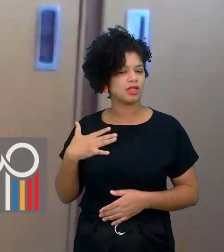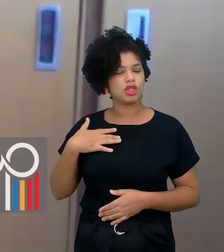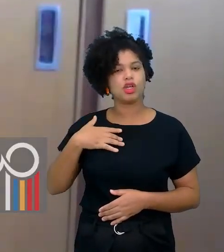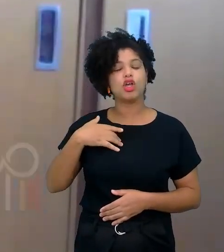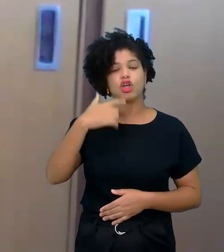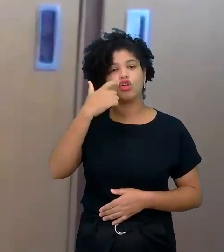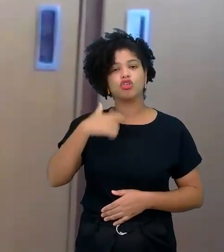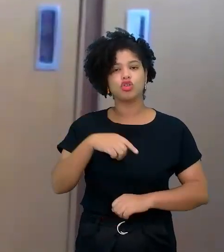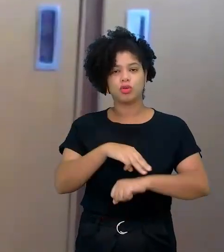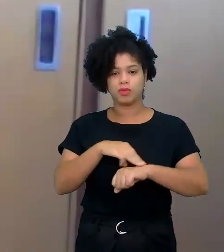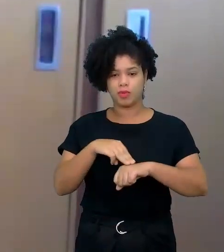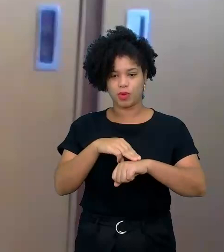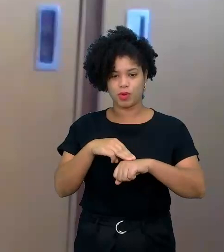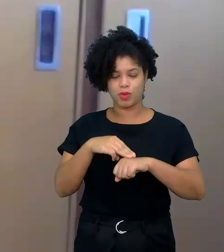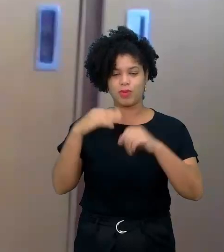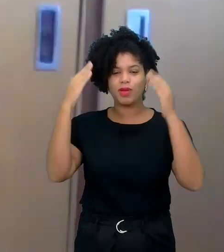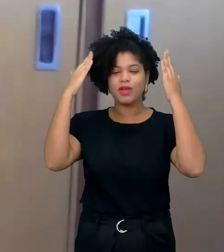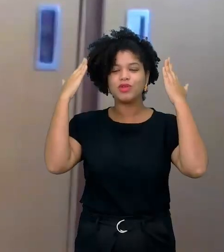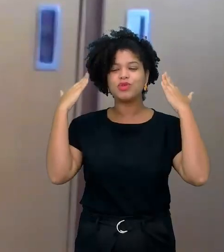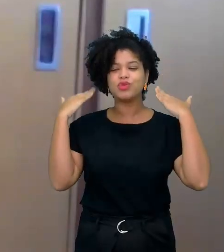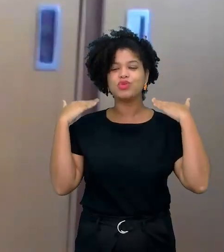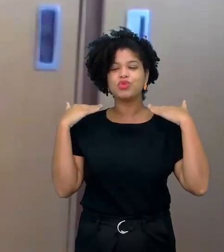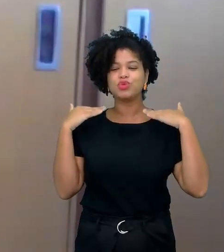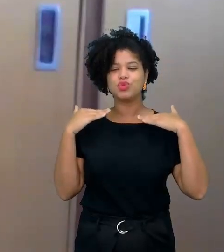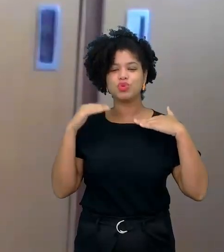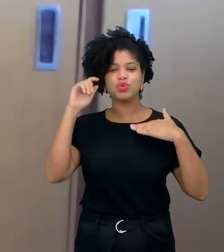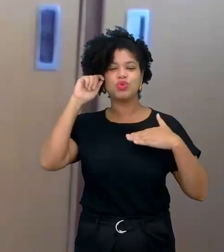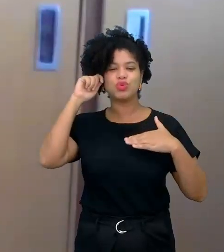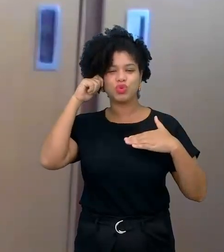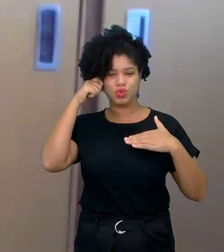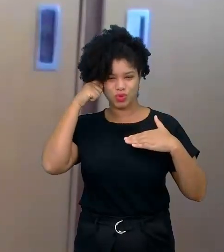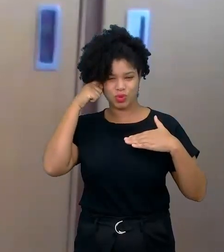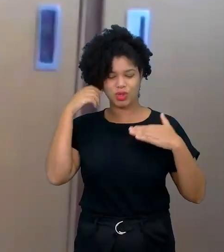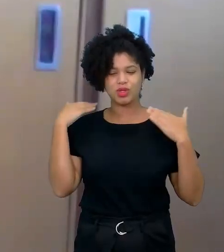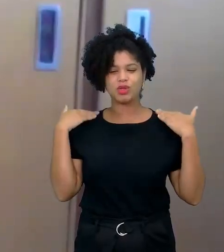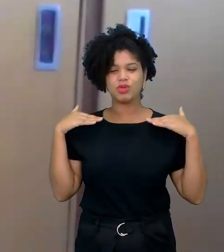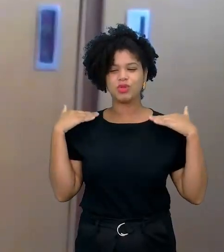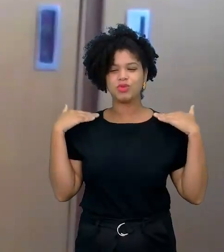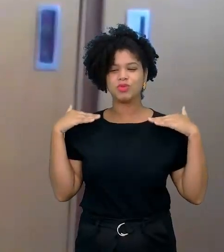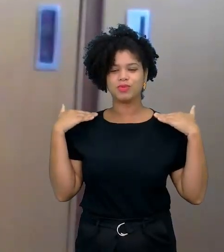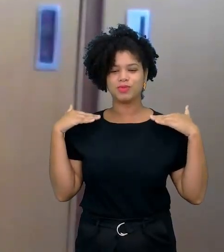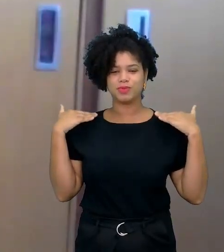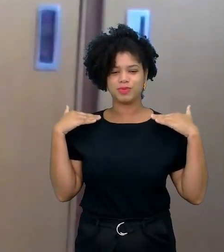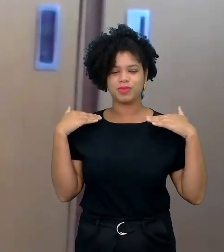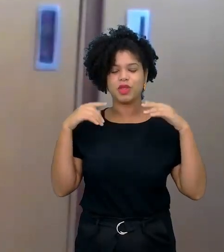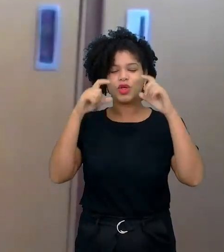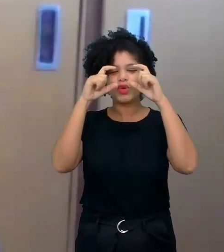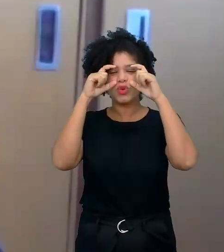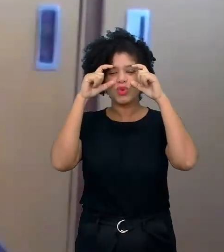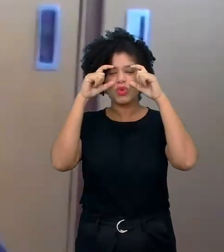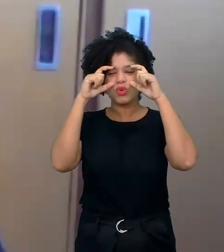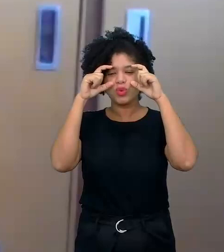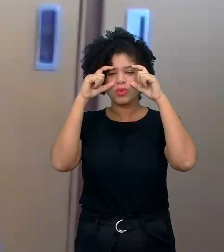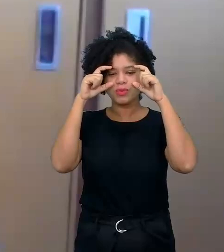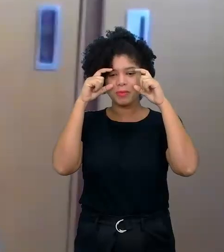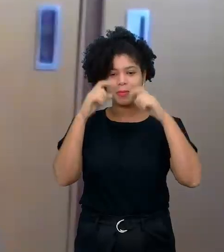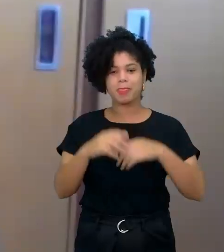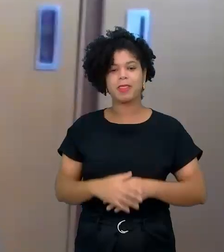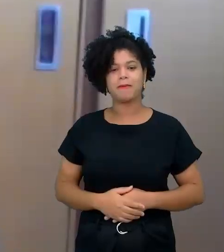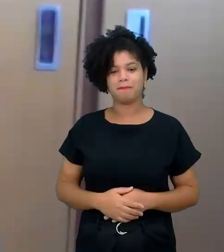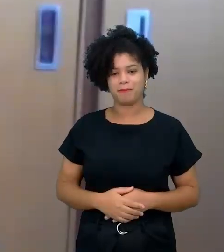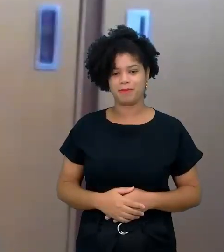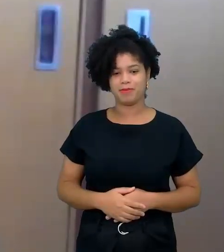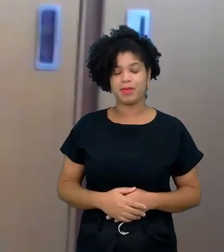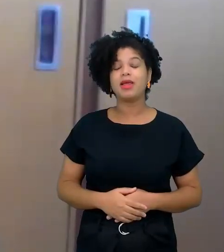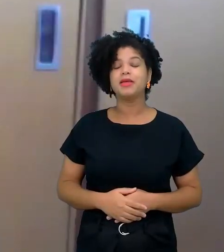morena, cabelos escuros, né, tamanho médio, uso óculos,